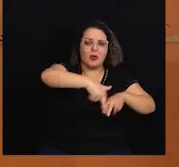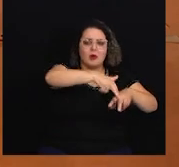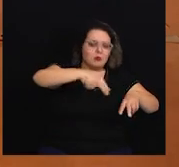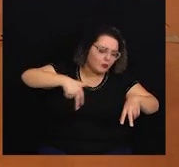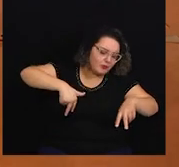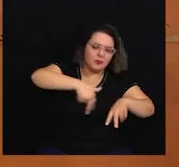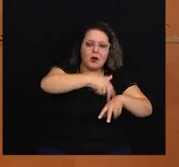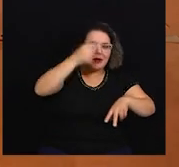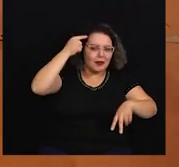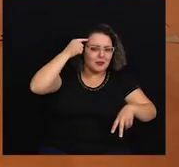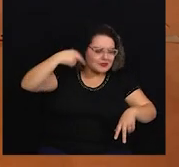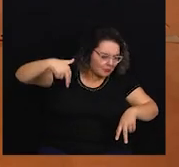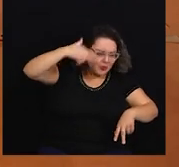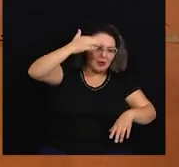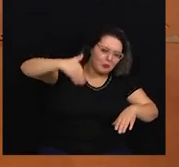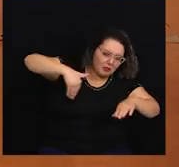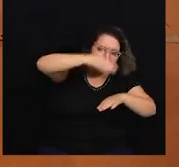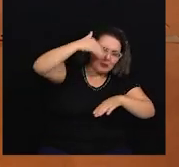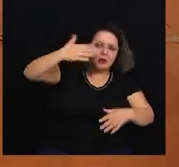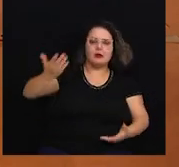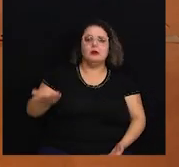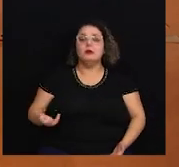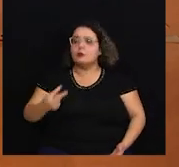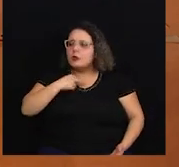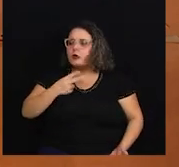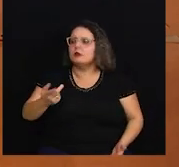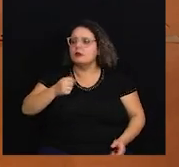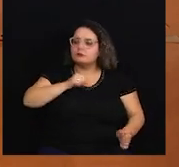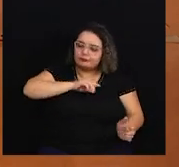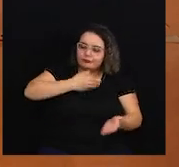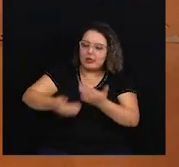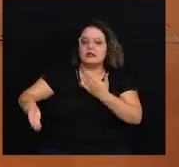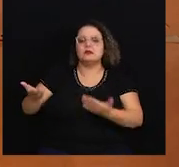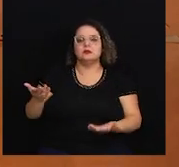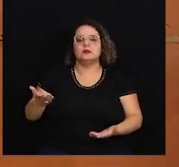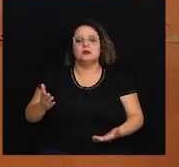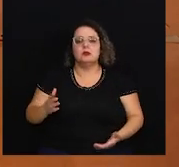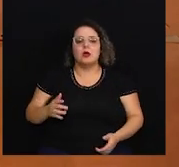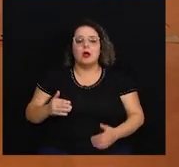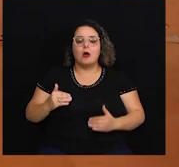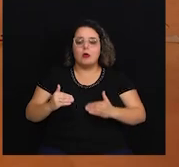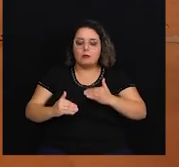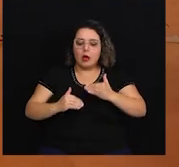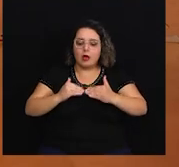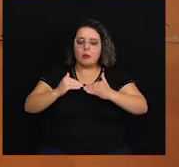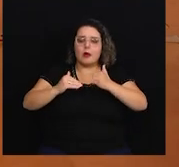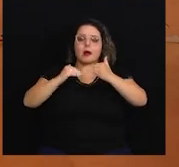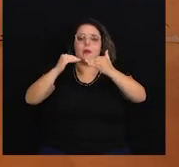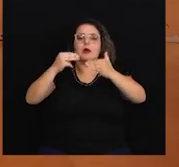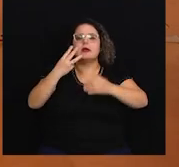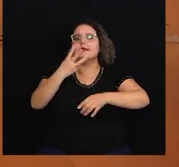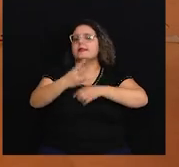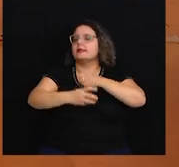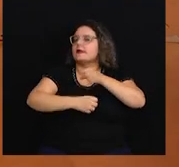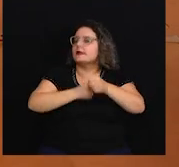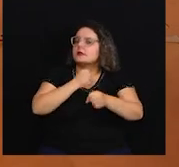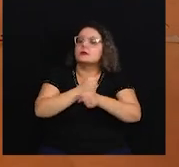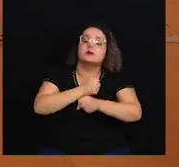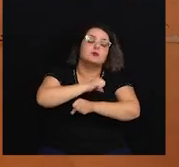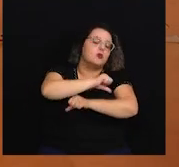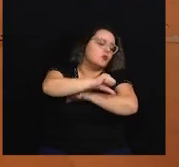ficar depois que bagunça mas se vê o que cresceu 13 anos